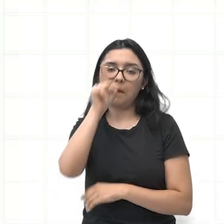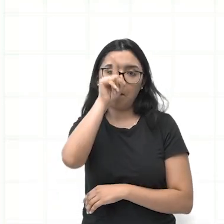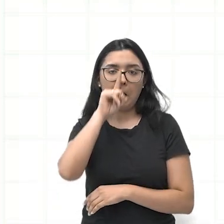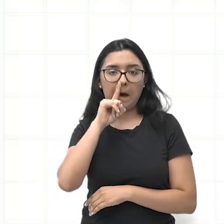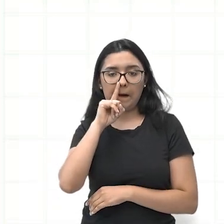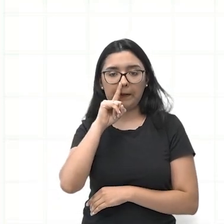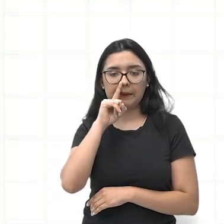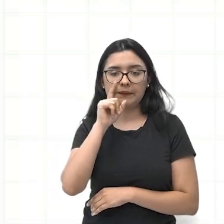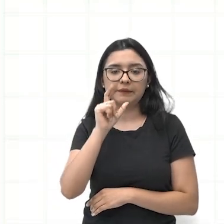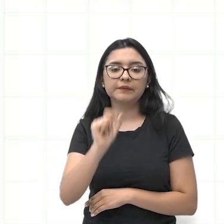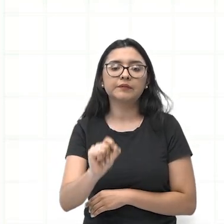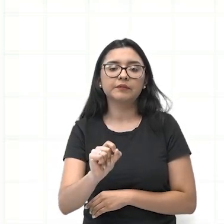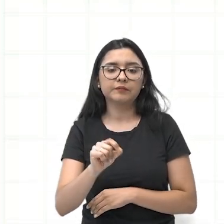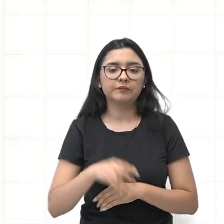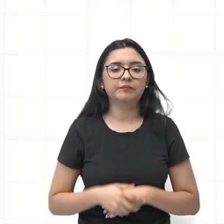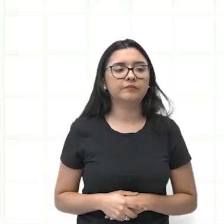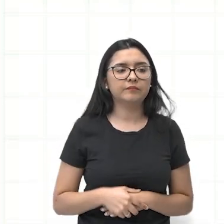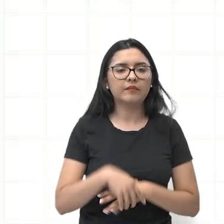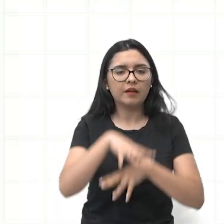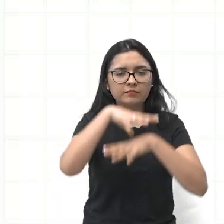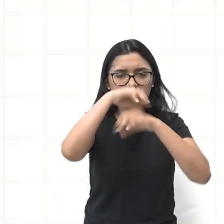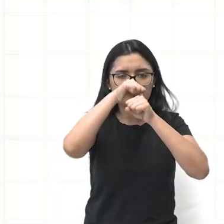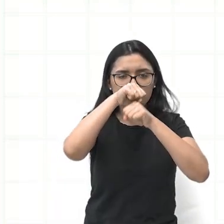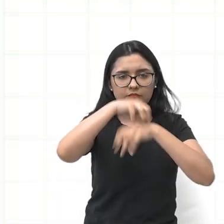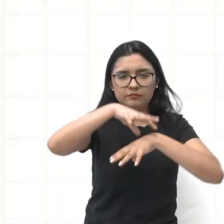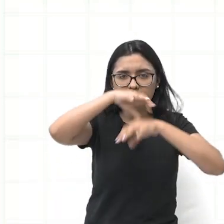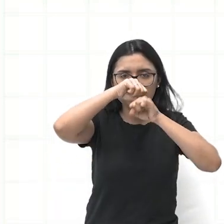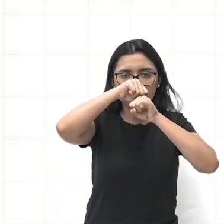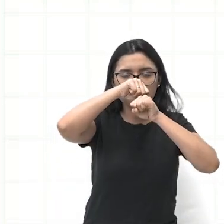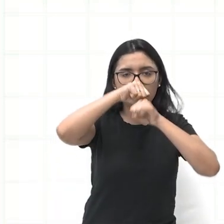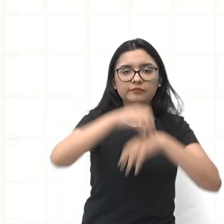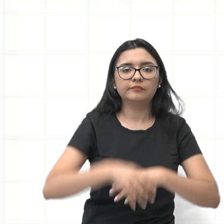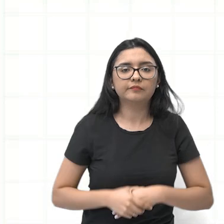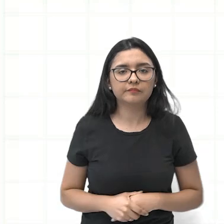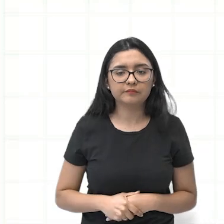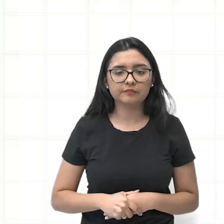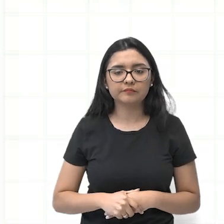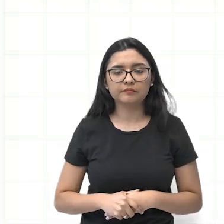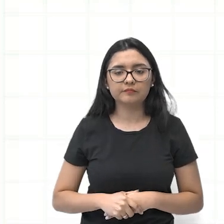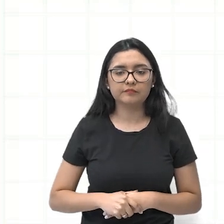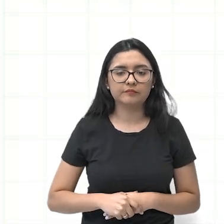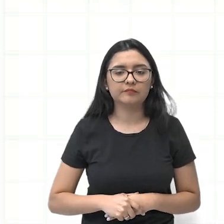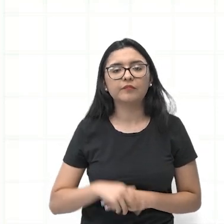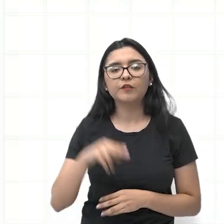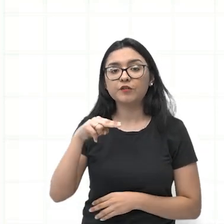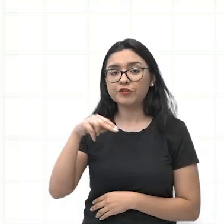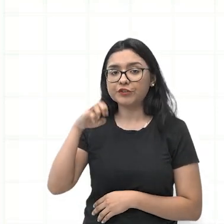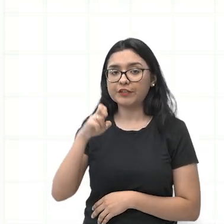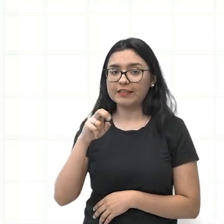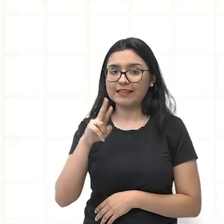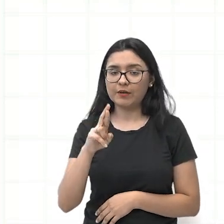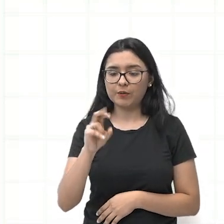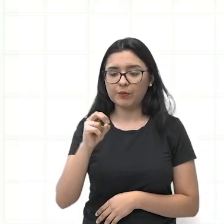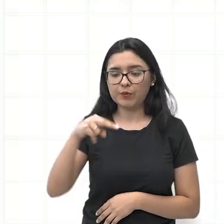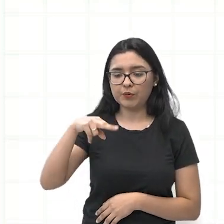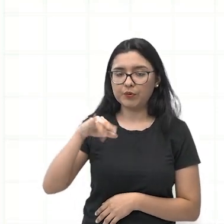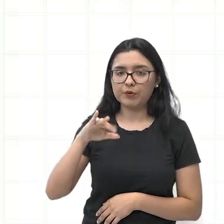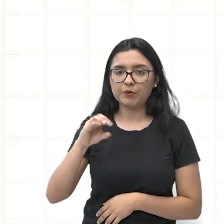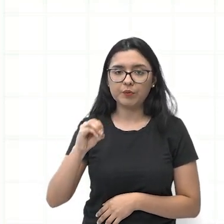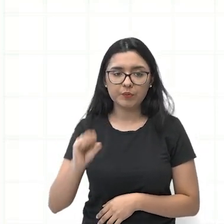são os receptores olfativos, certo? Os neurônios olfativos que